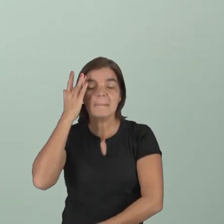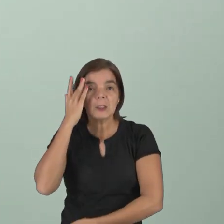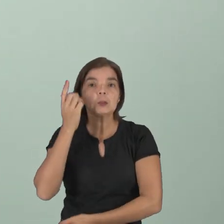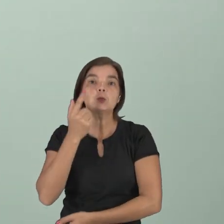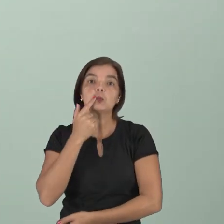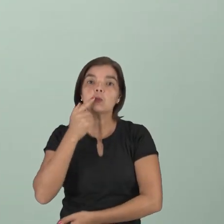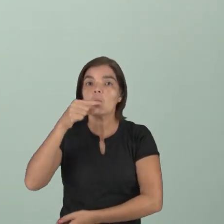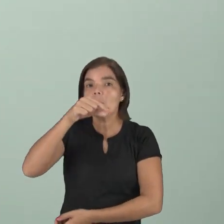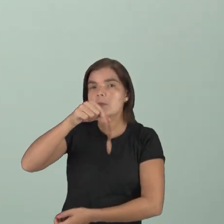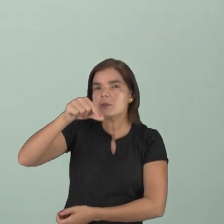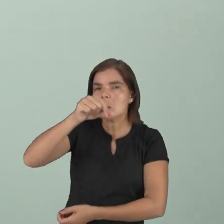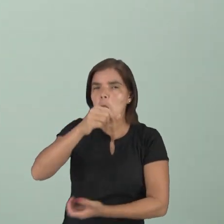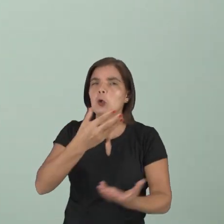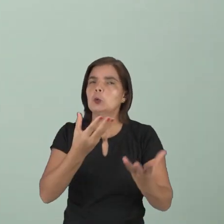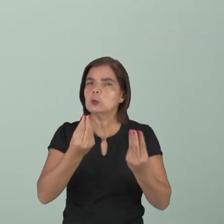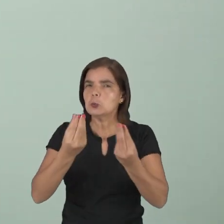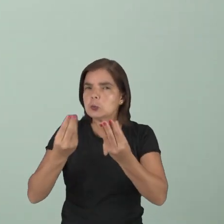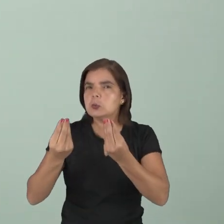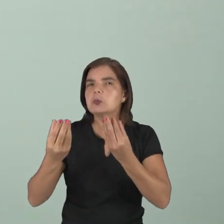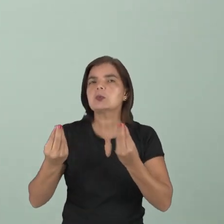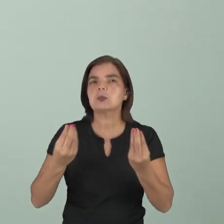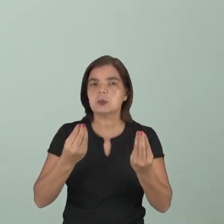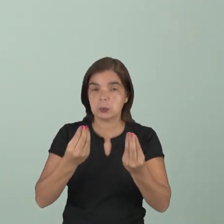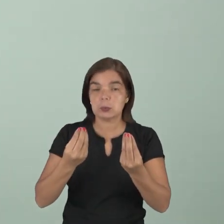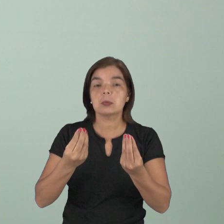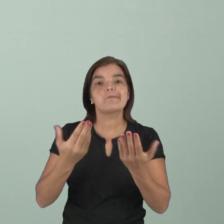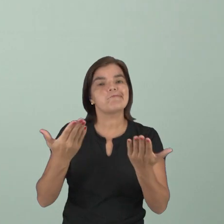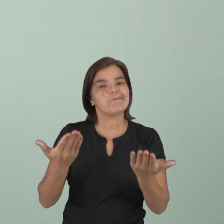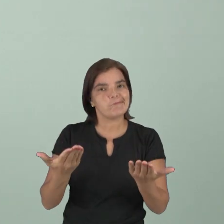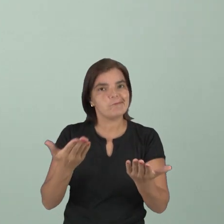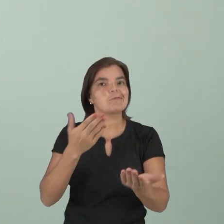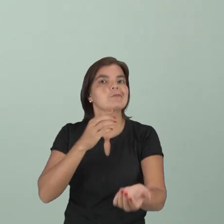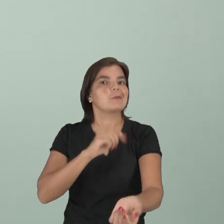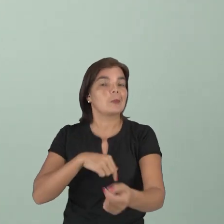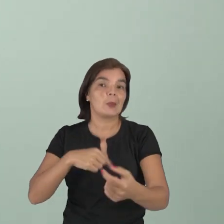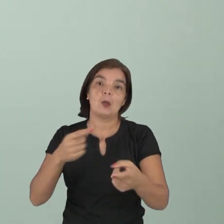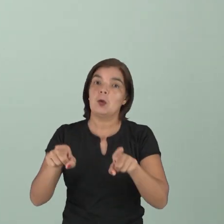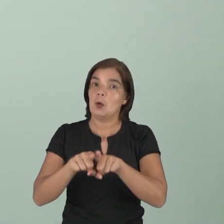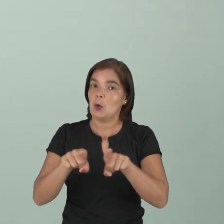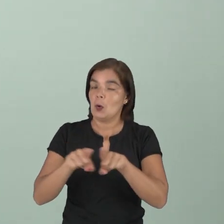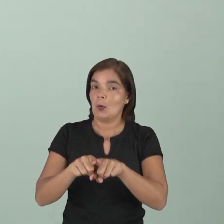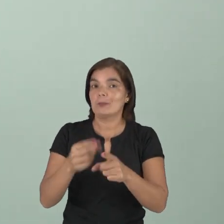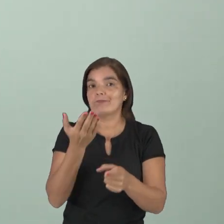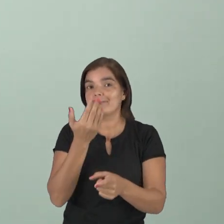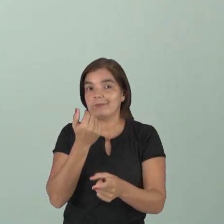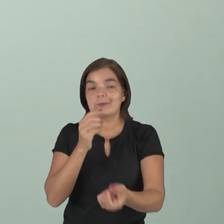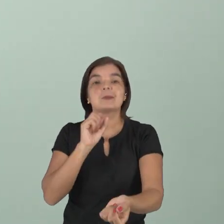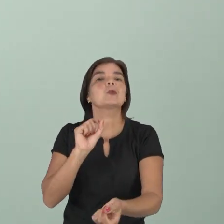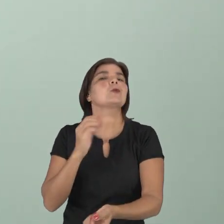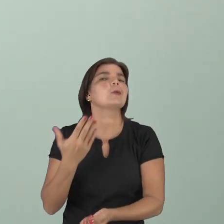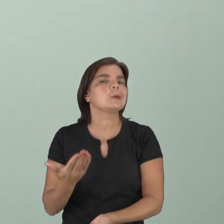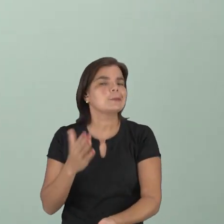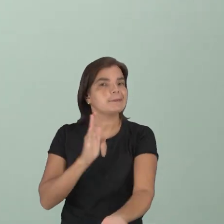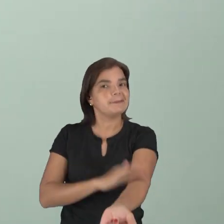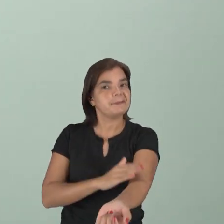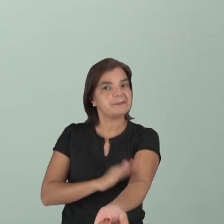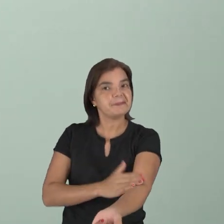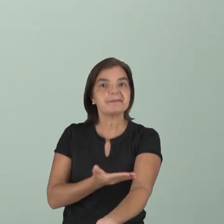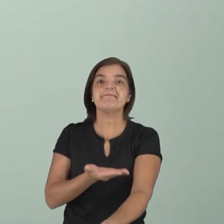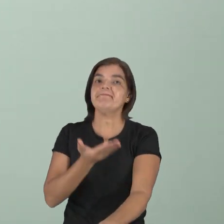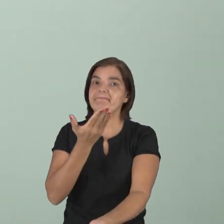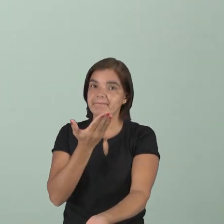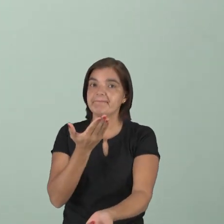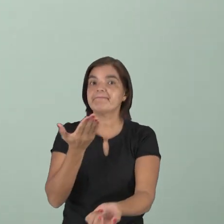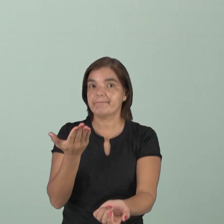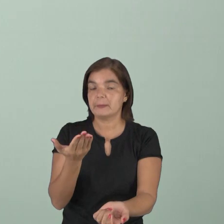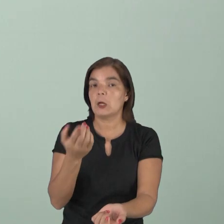hipertensa consome alimentos que estejam com alto nível de sódio ali, ou alimentos muito salgados, o que vai acontecer? Aumenta mais ainda a